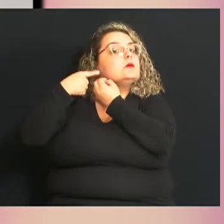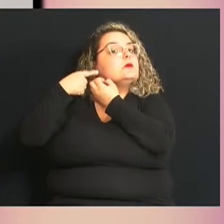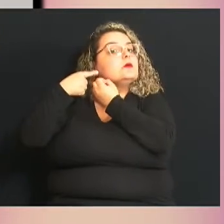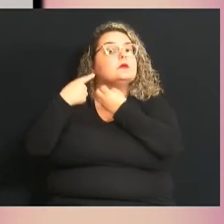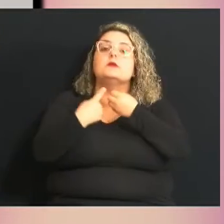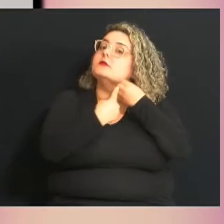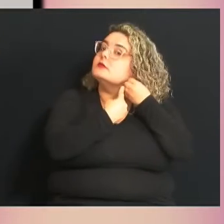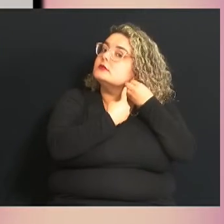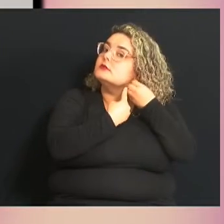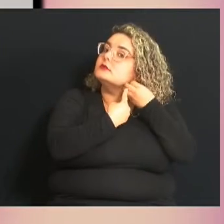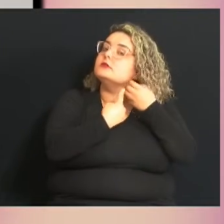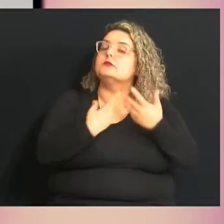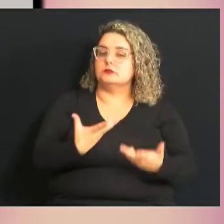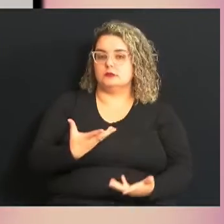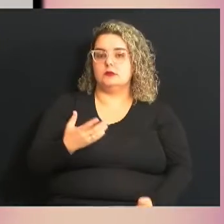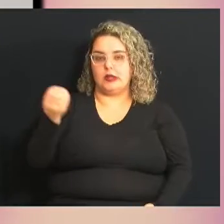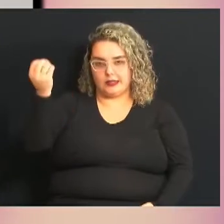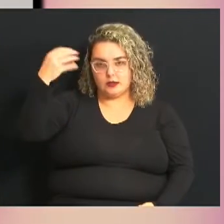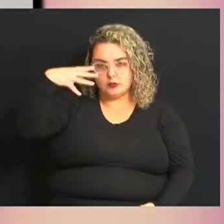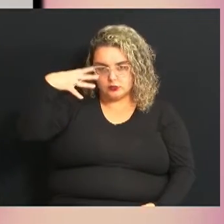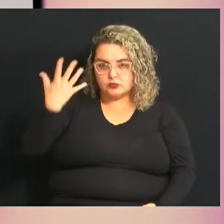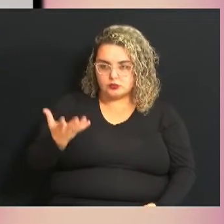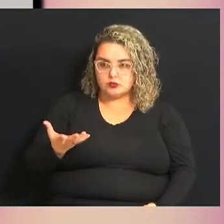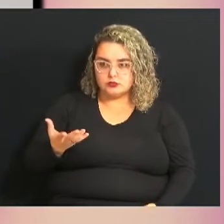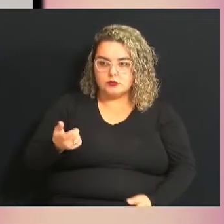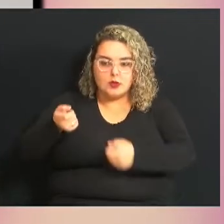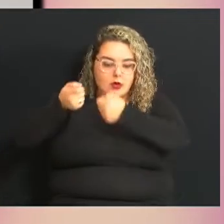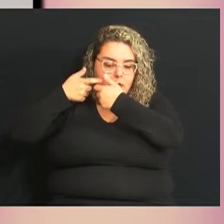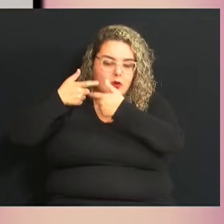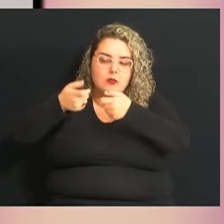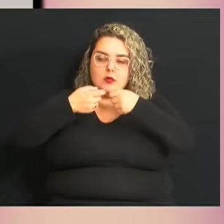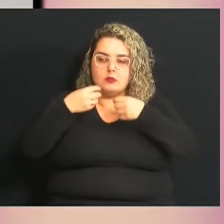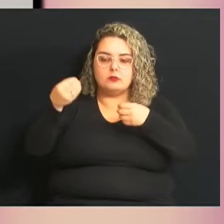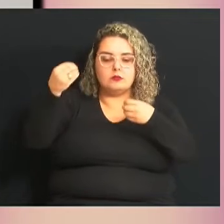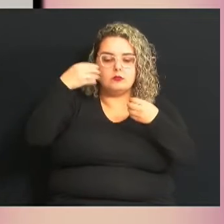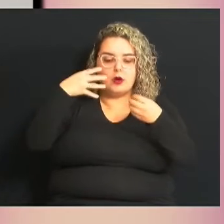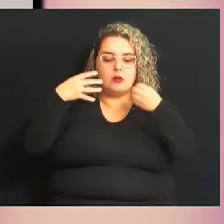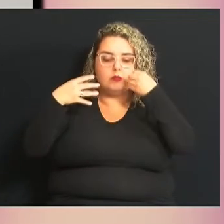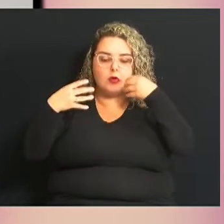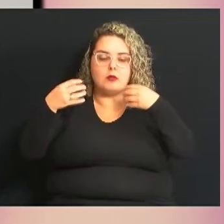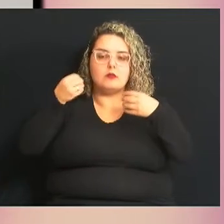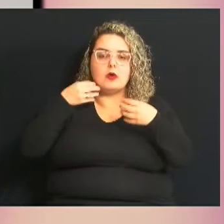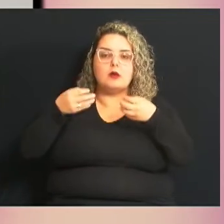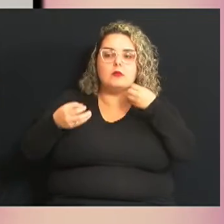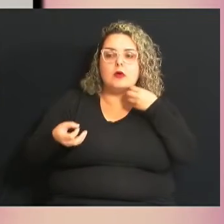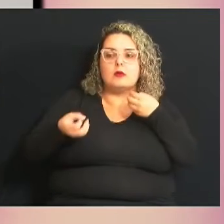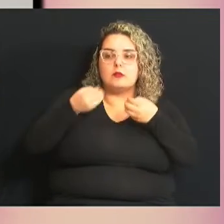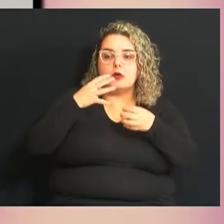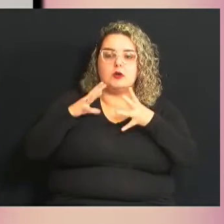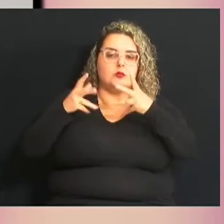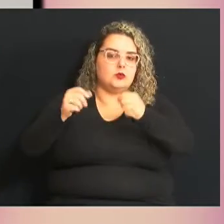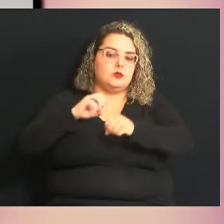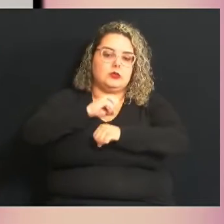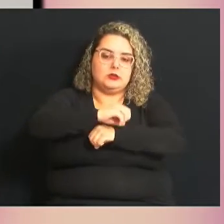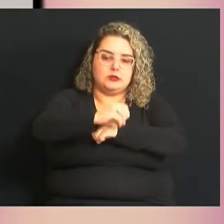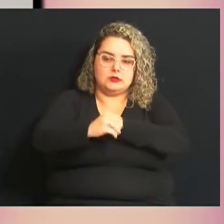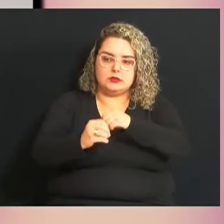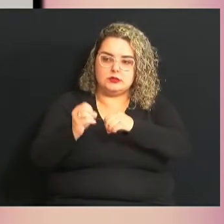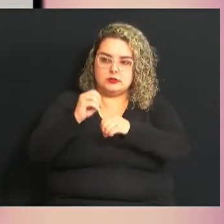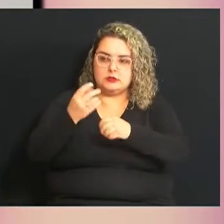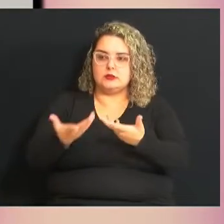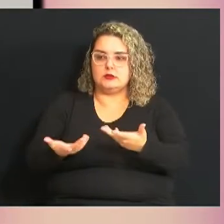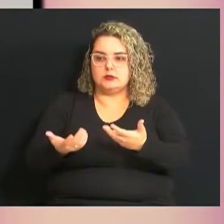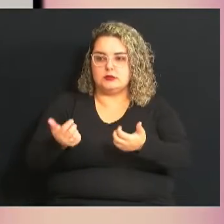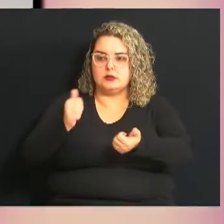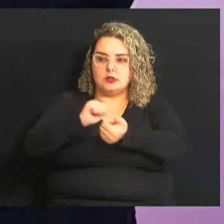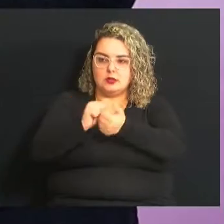sobre essas regiões, né, e é um feixe de luz que vai entrando e vai atingindo todas essas células. E ele vai regenerar só aquelas